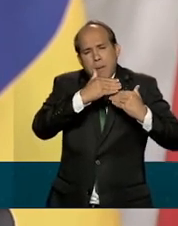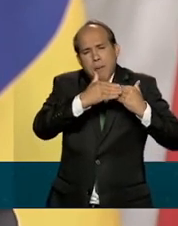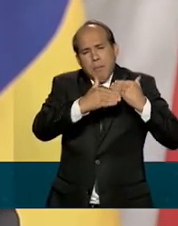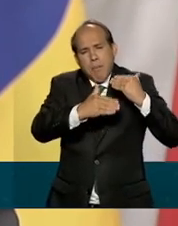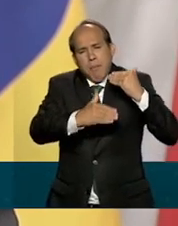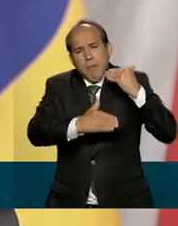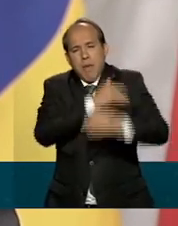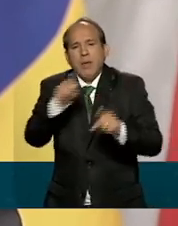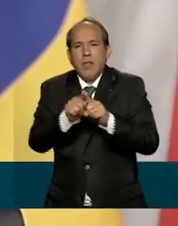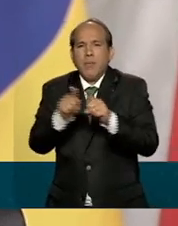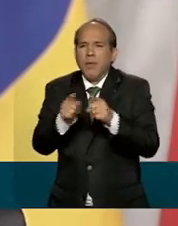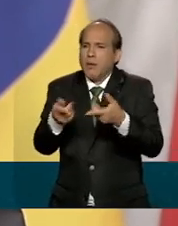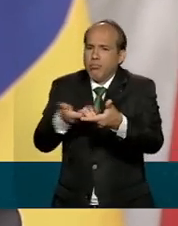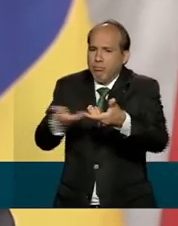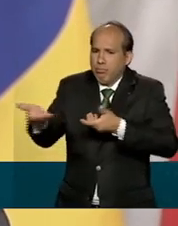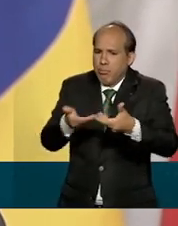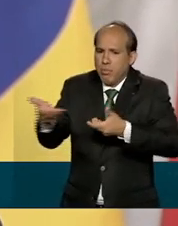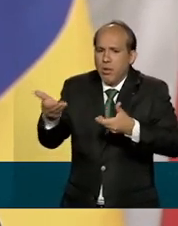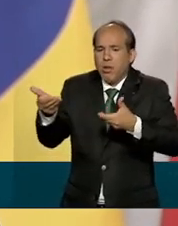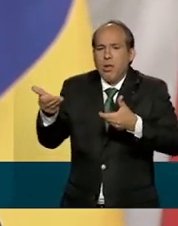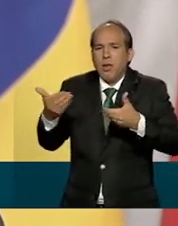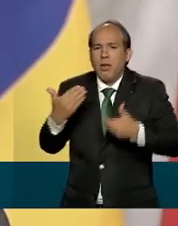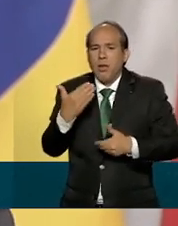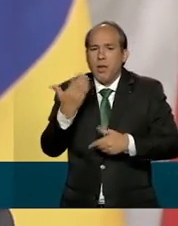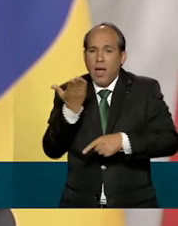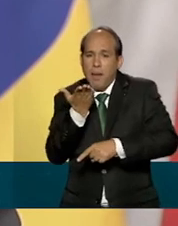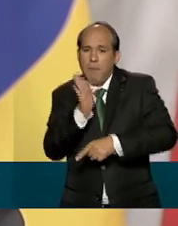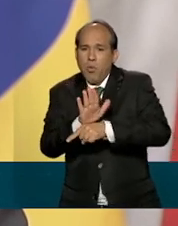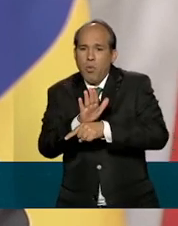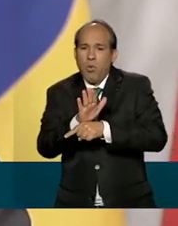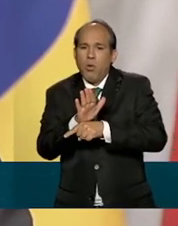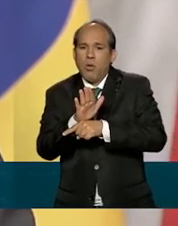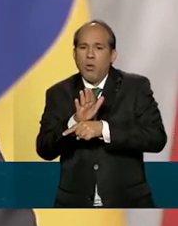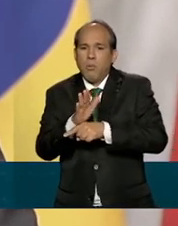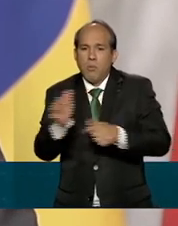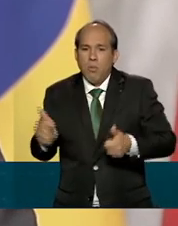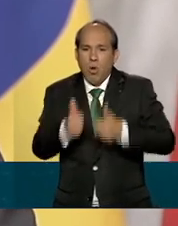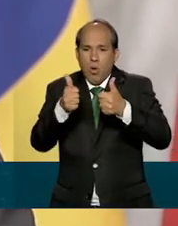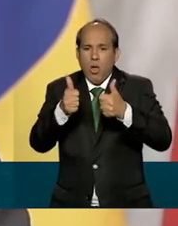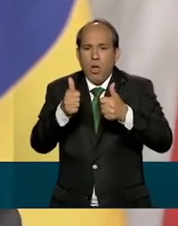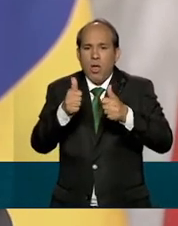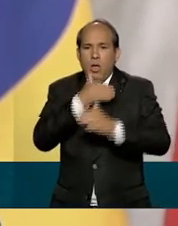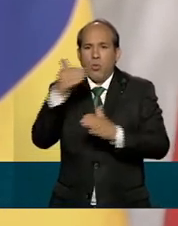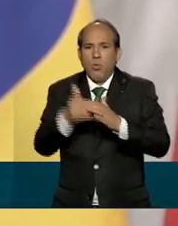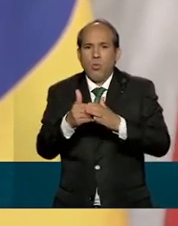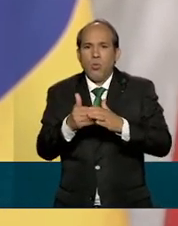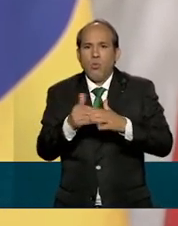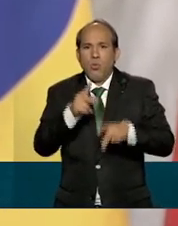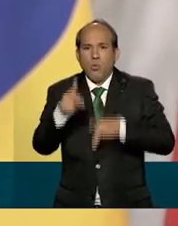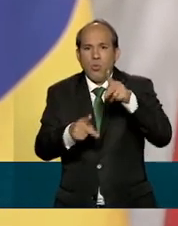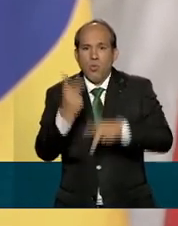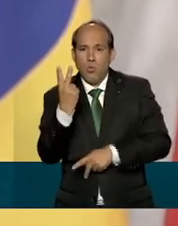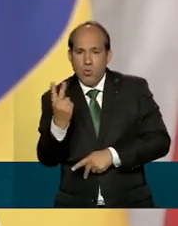a interagir para o benefício dos nossos povos. E repito,